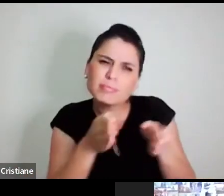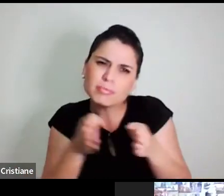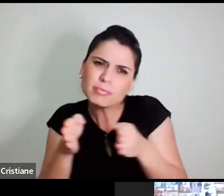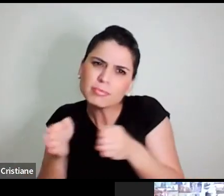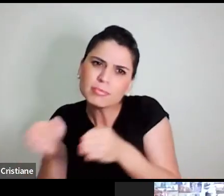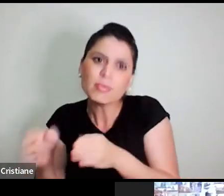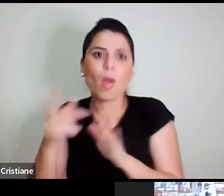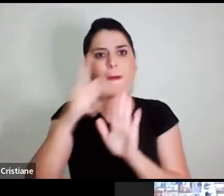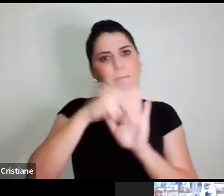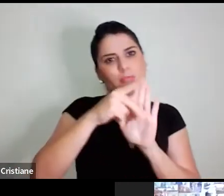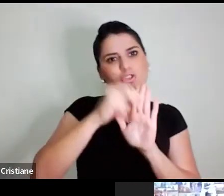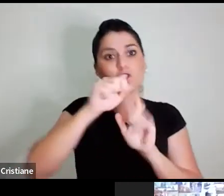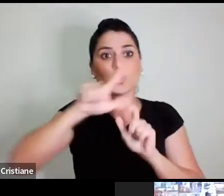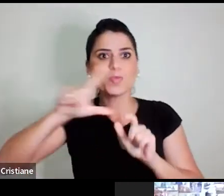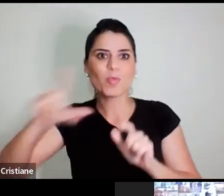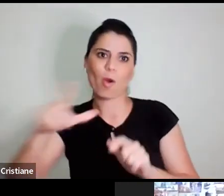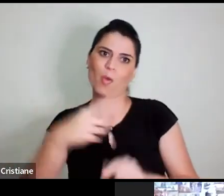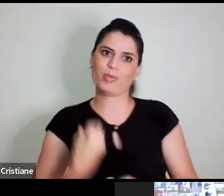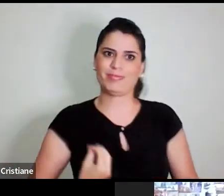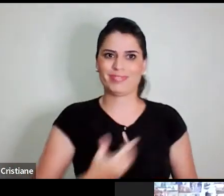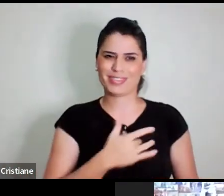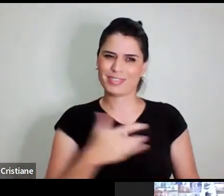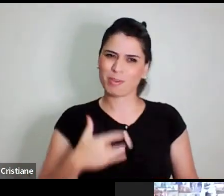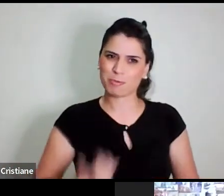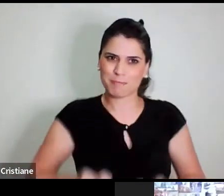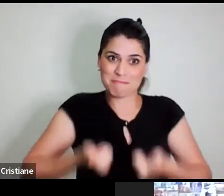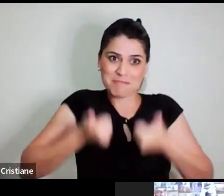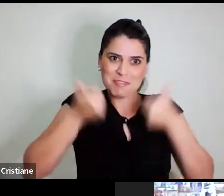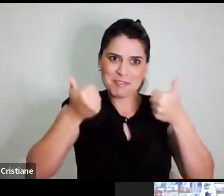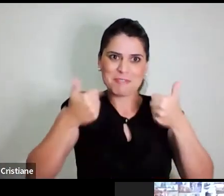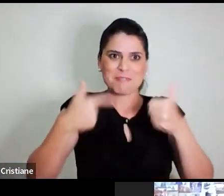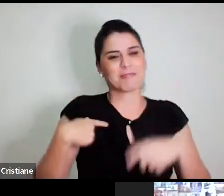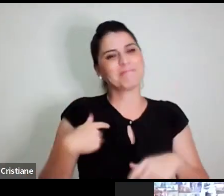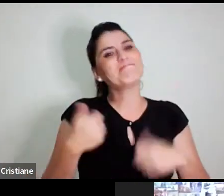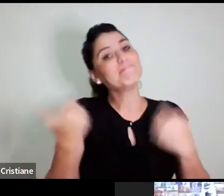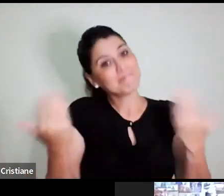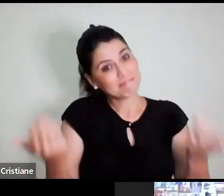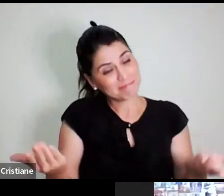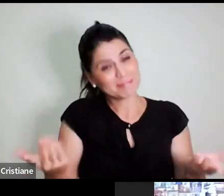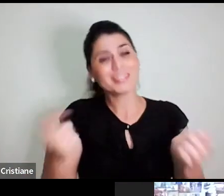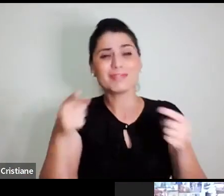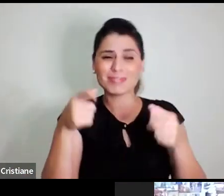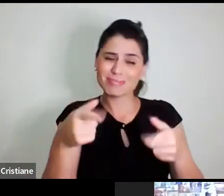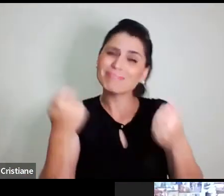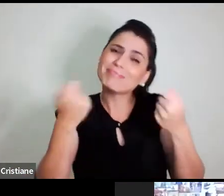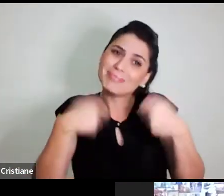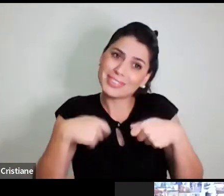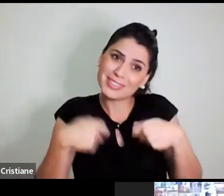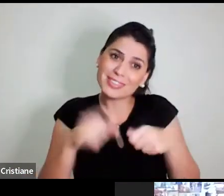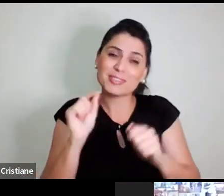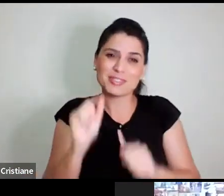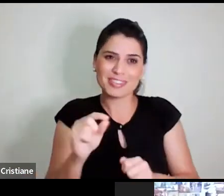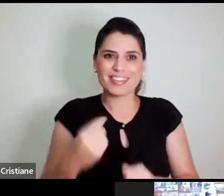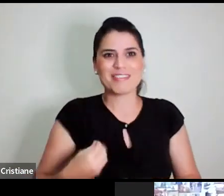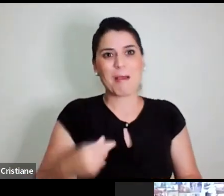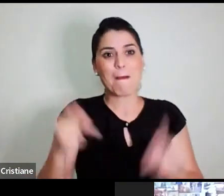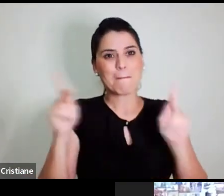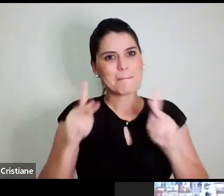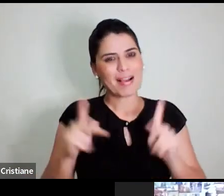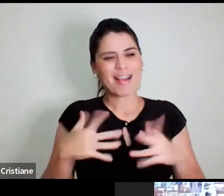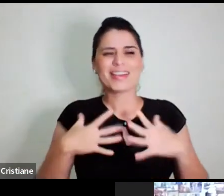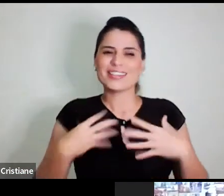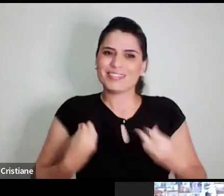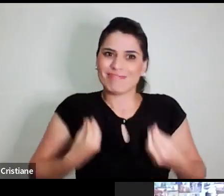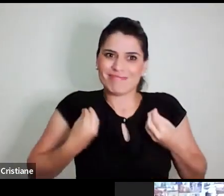qualidade de vida e traga essa paz, né? Para você, para sua família, para os seus queridos filhos. Muito obrigado por aceitar o convite,